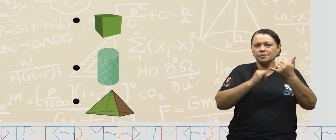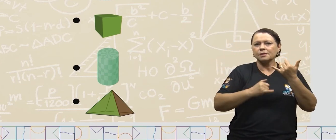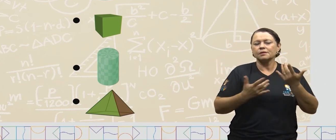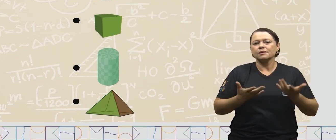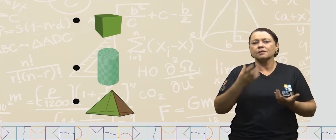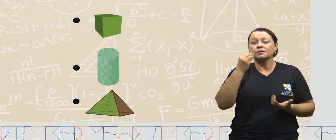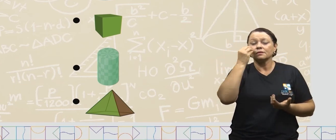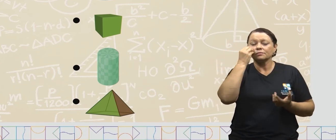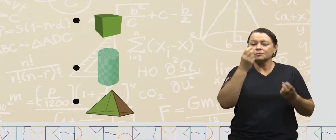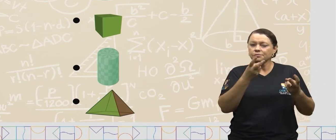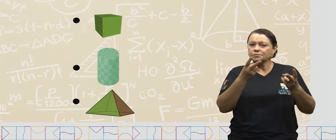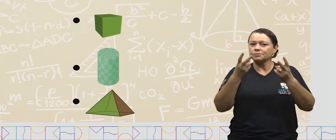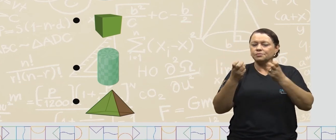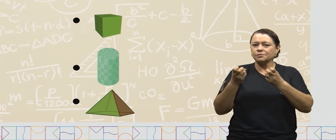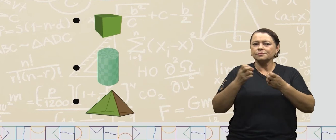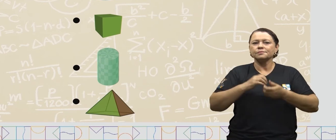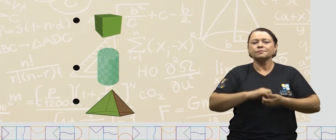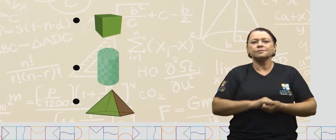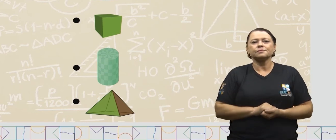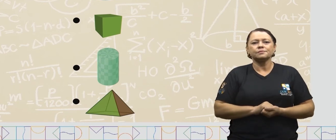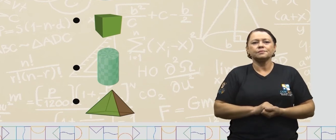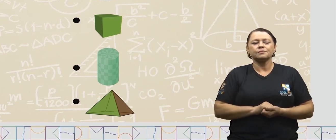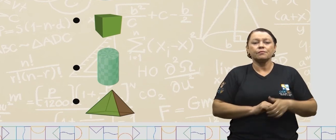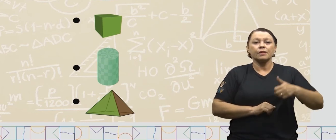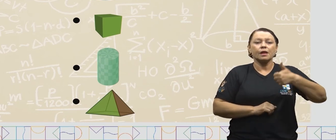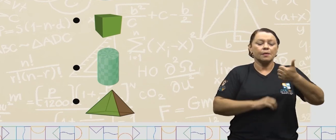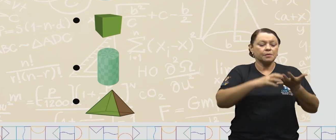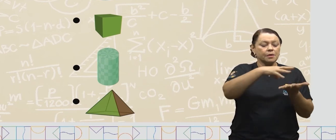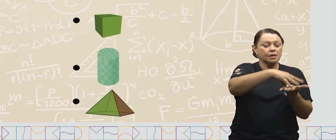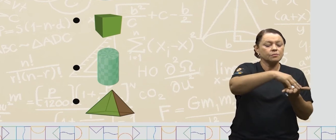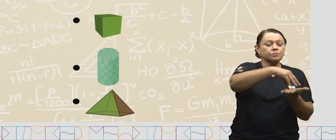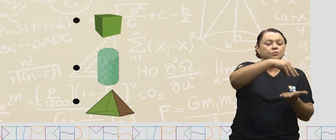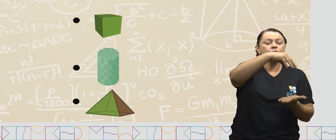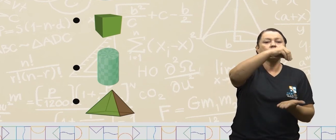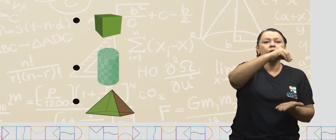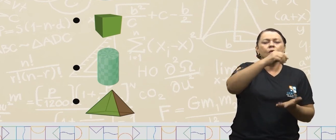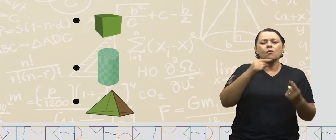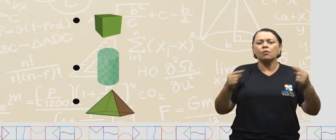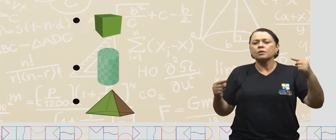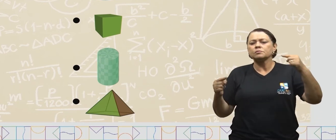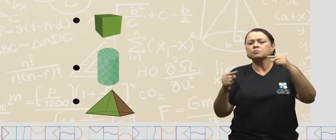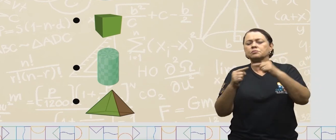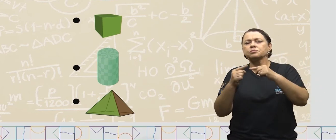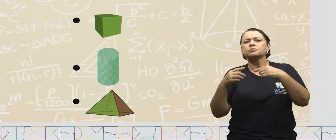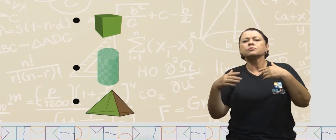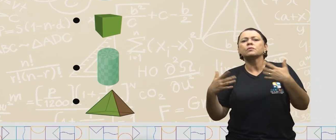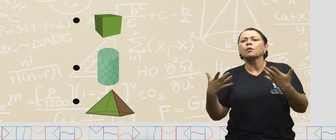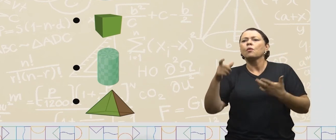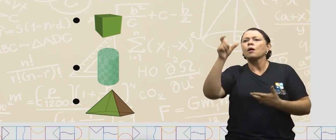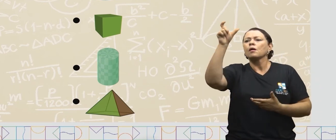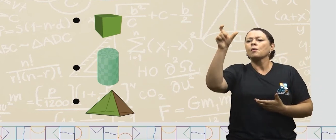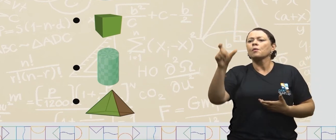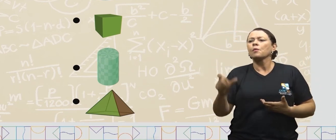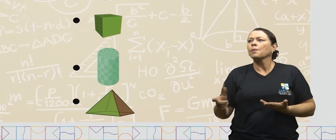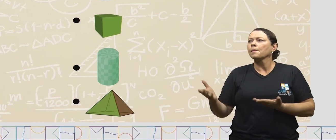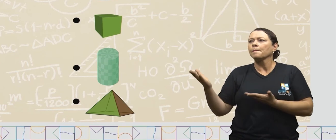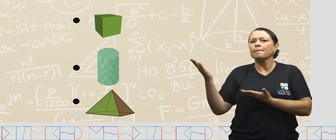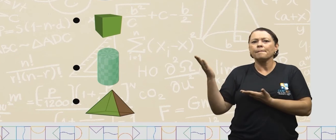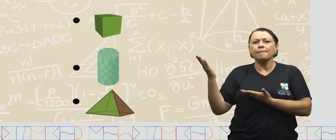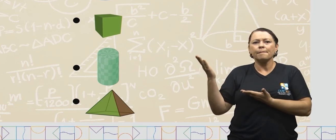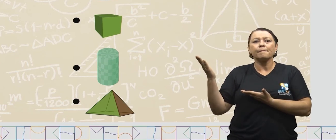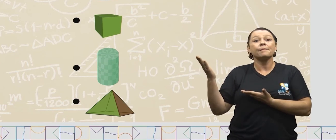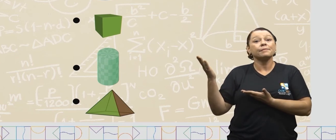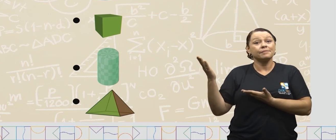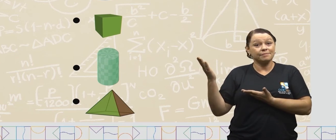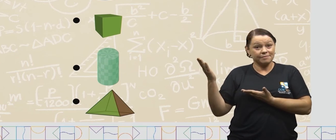temos as formas. A primeira imagem, que é um cone de segurança, ela mais se aproxima com qual forma? Vamos